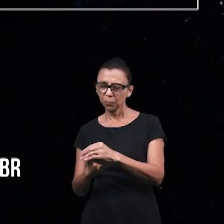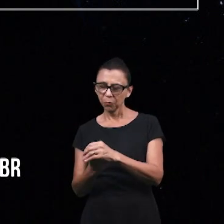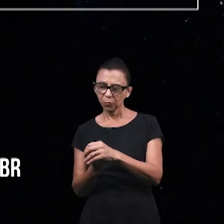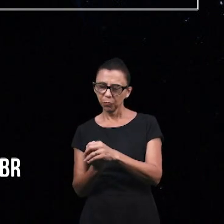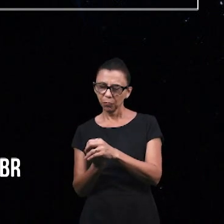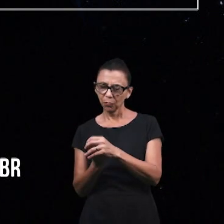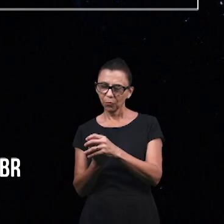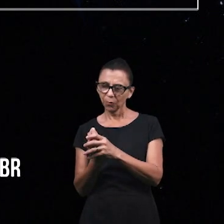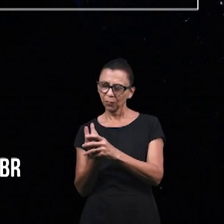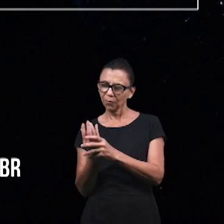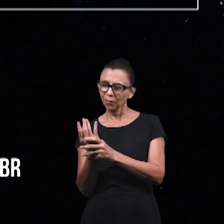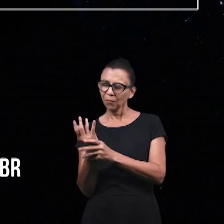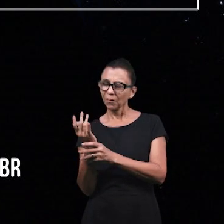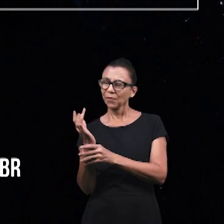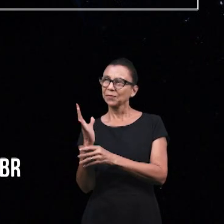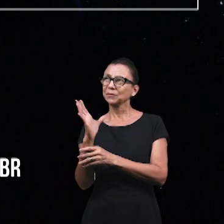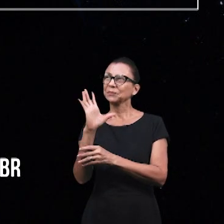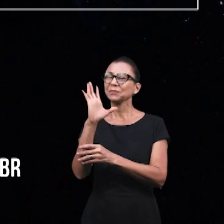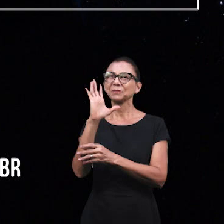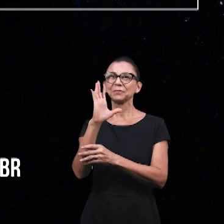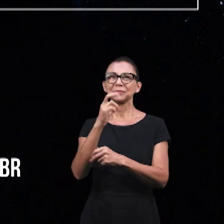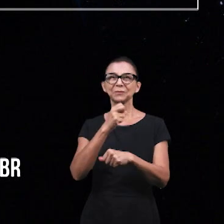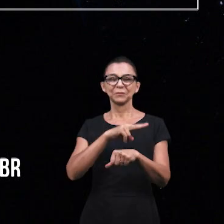em teu